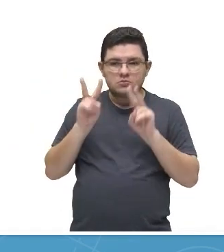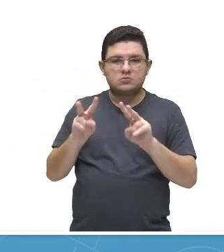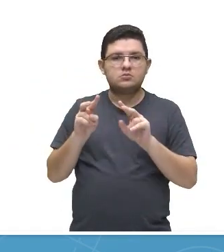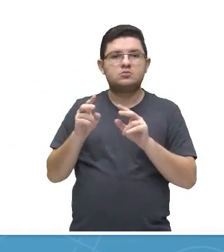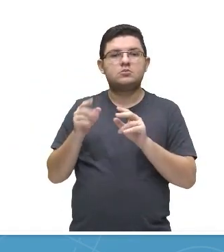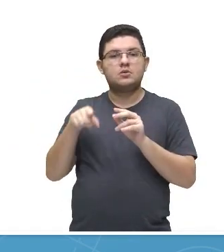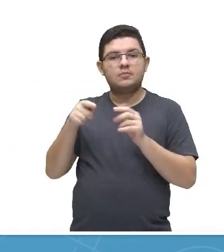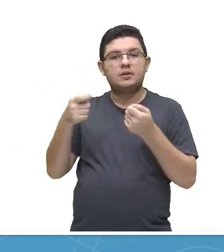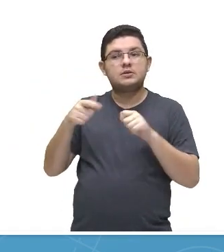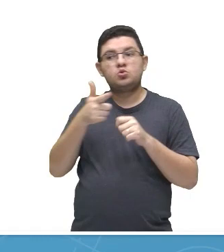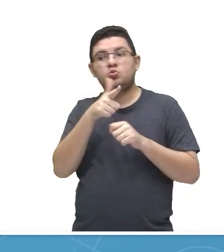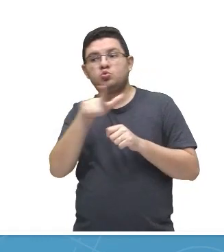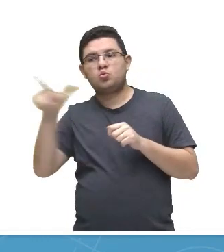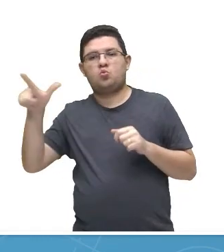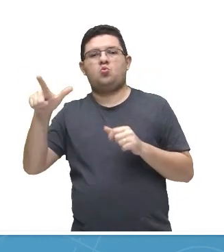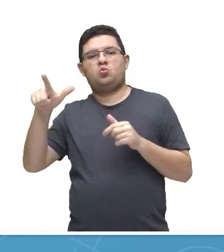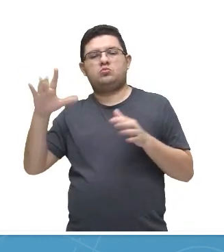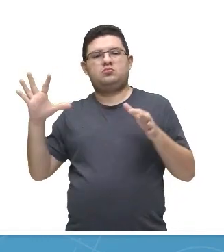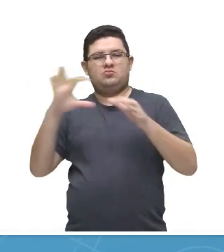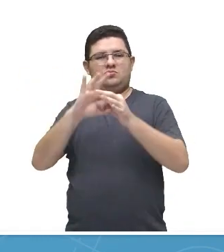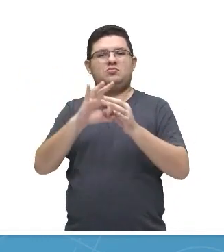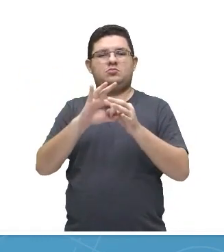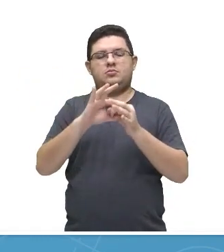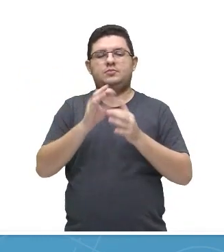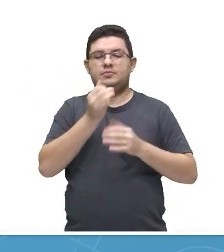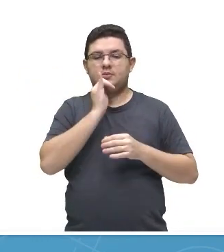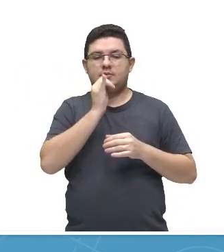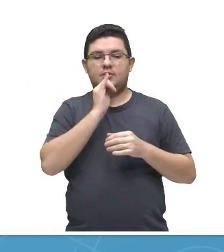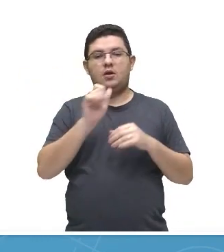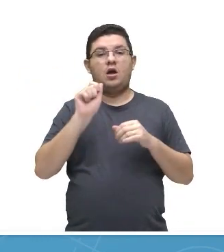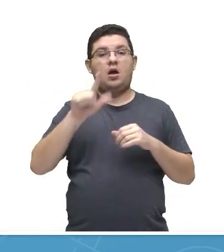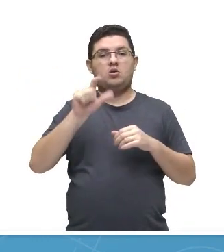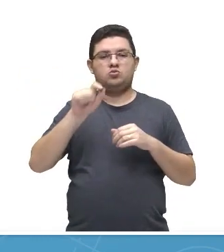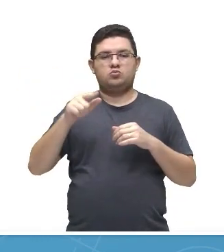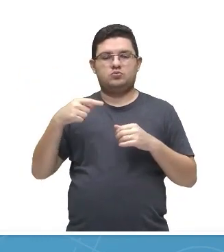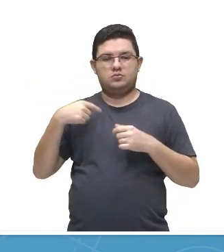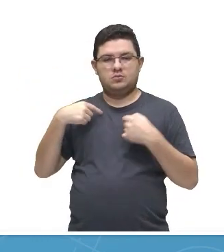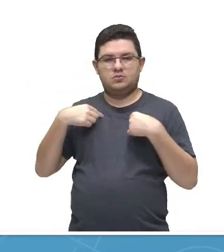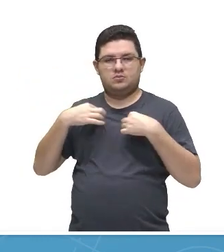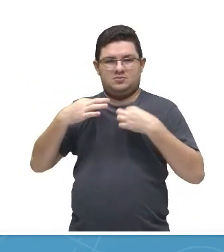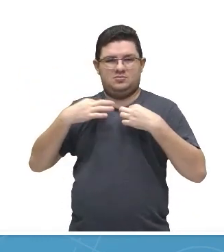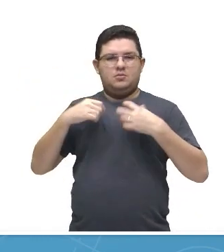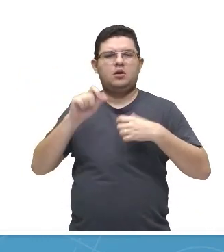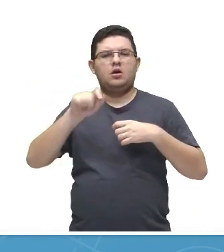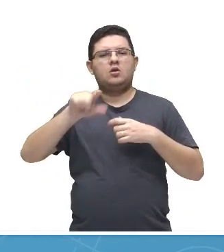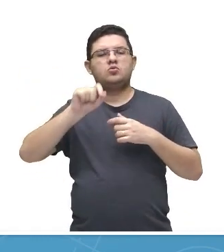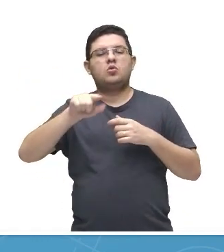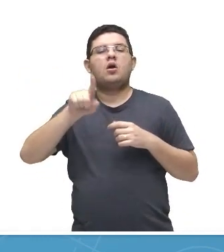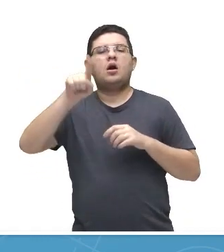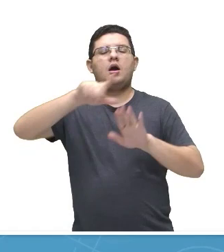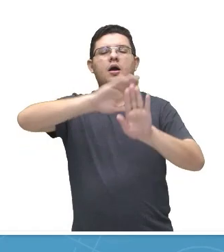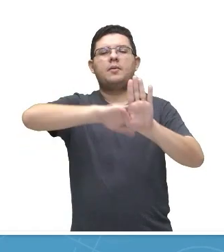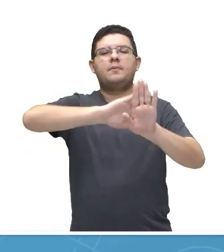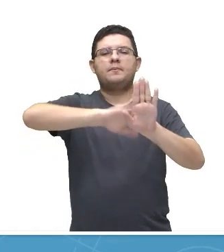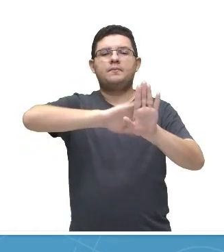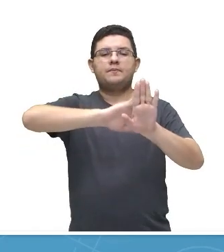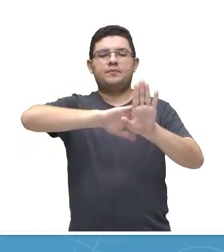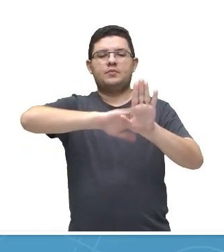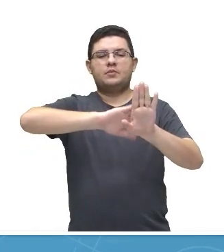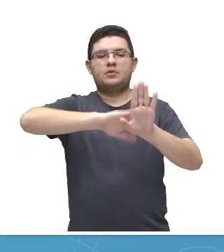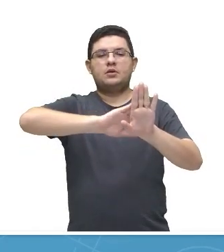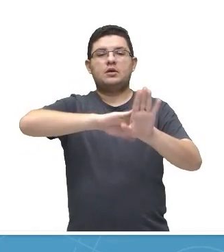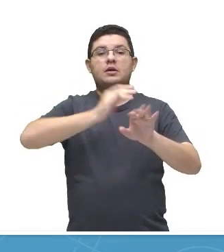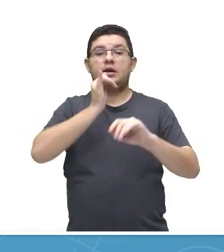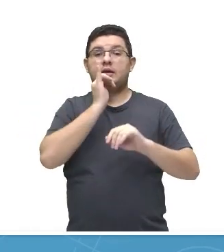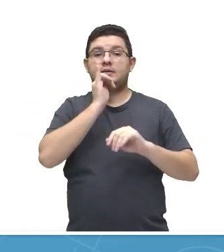anda sozinho. Por exemplo, o azul da minha blusa, azul, é abstrato. Por que, gente? Você não vê o azul